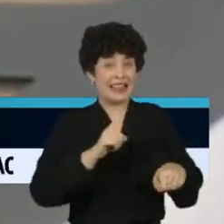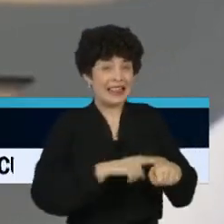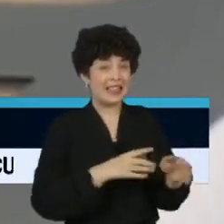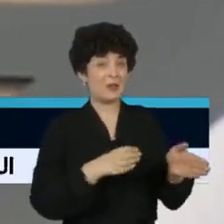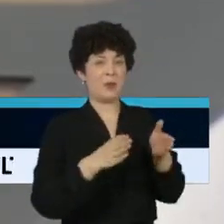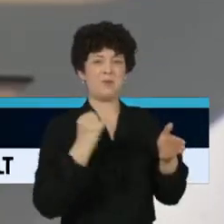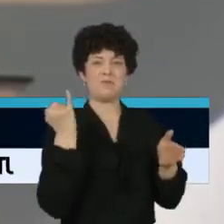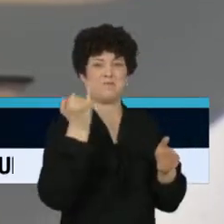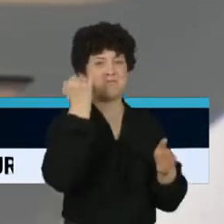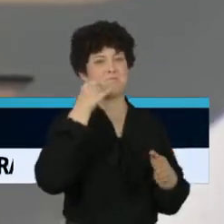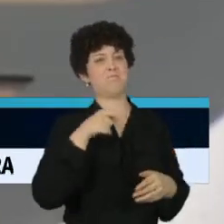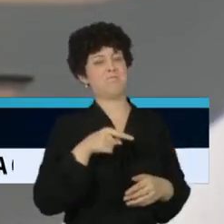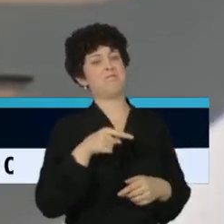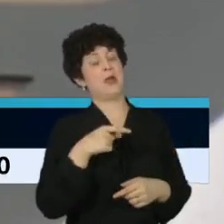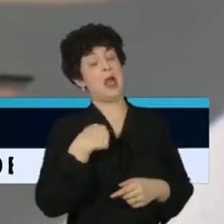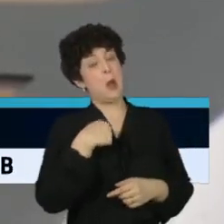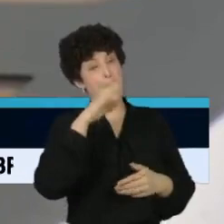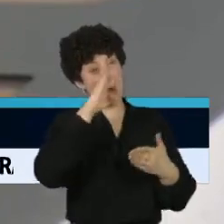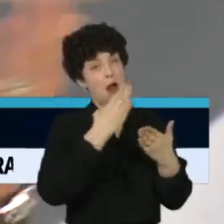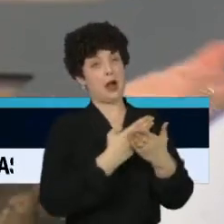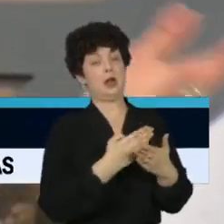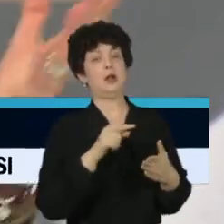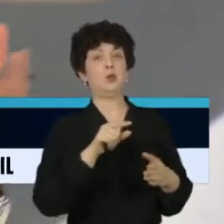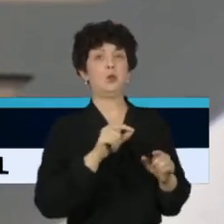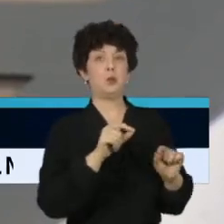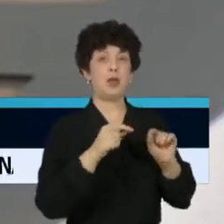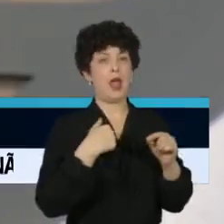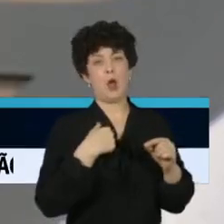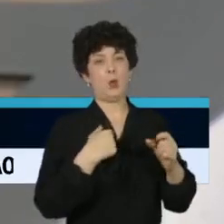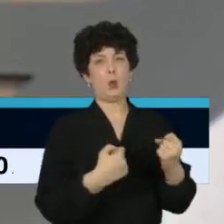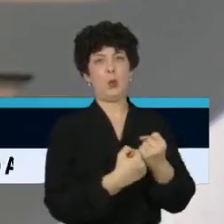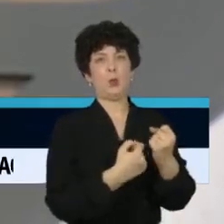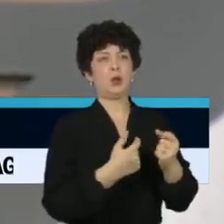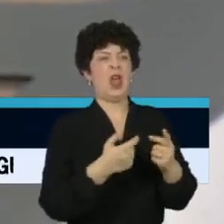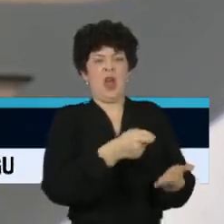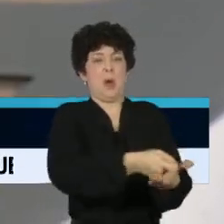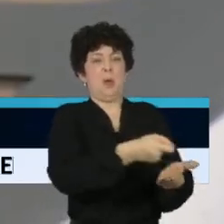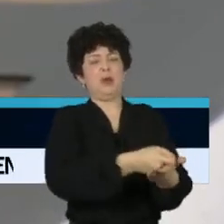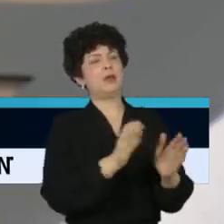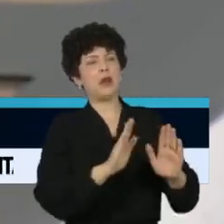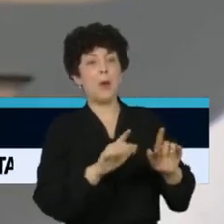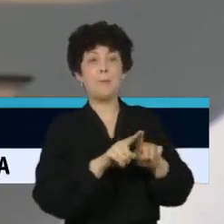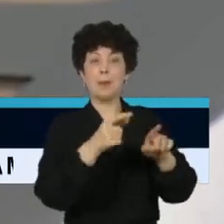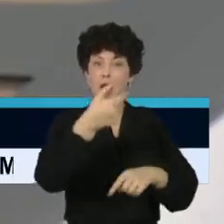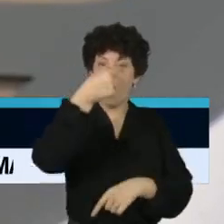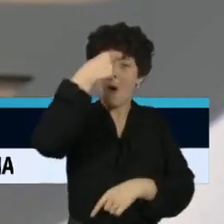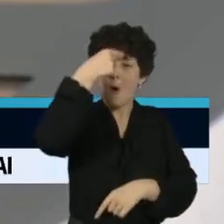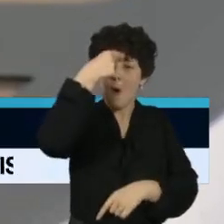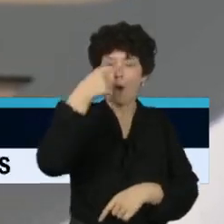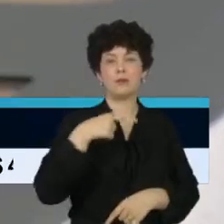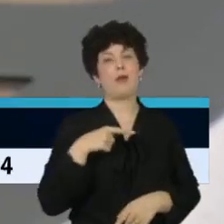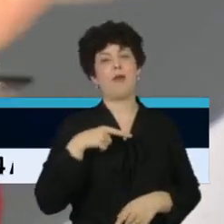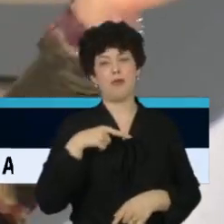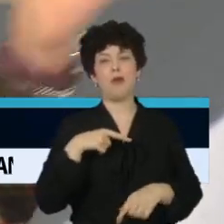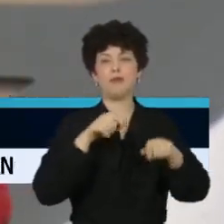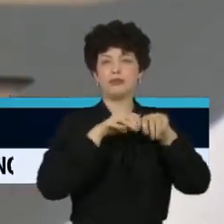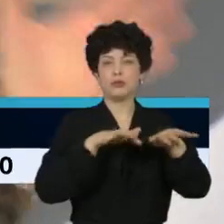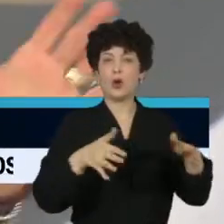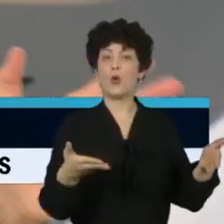momento é essencial. Eu julgo que eu nunca sou muito favorável à obrigação, e sim à conscientização.